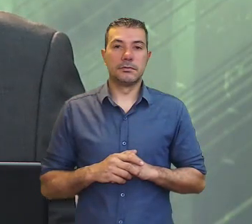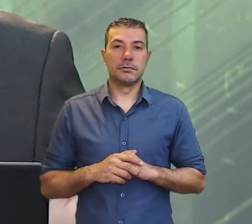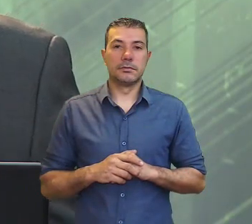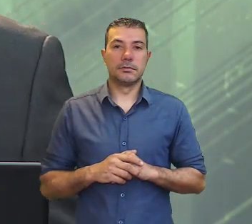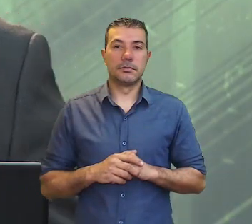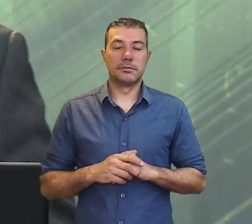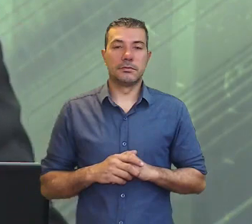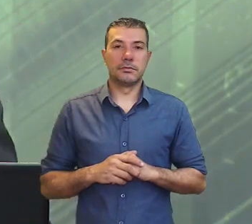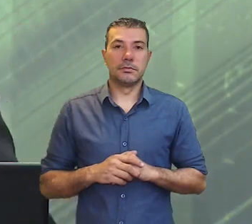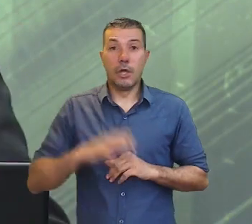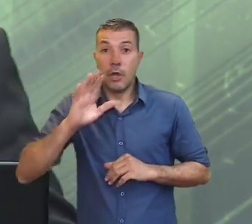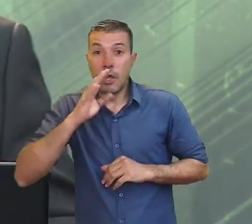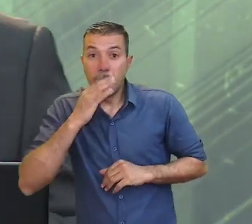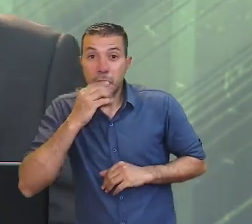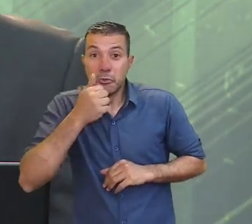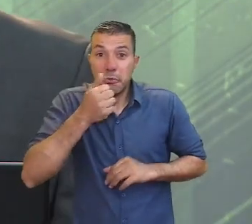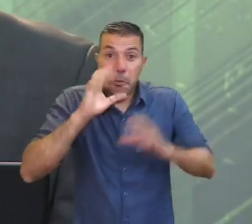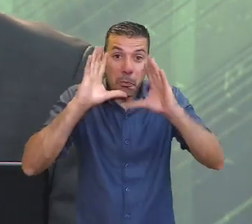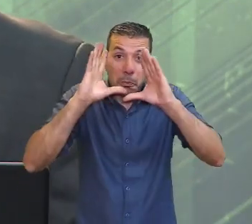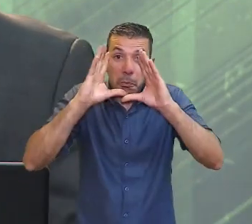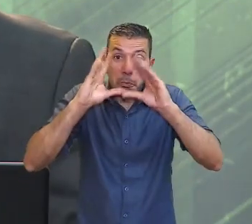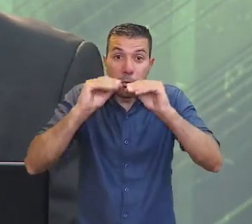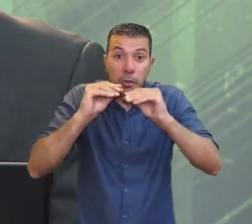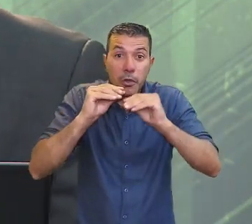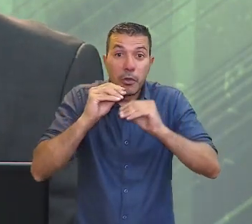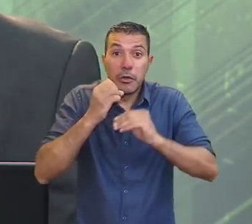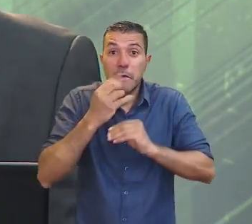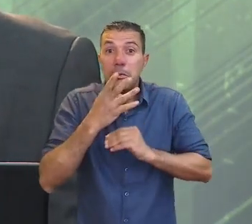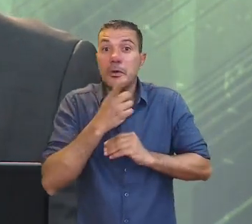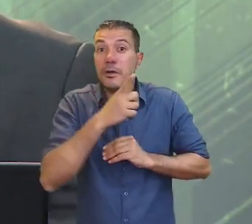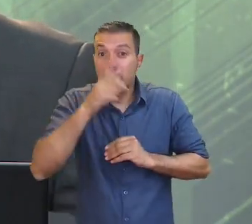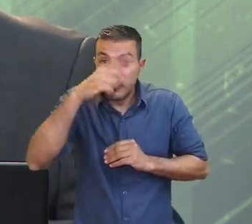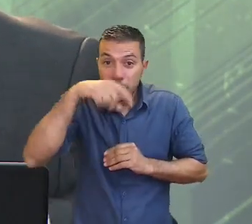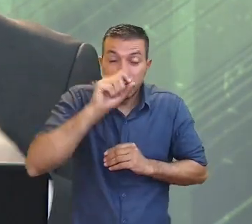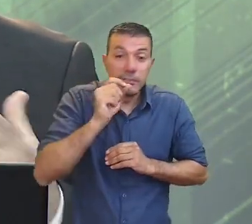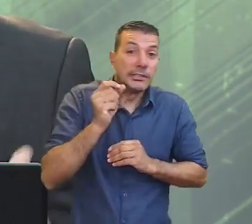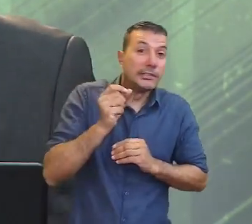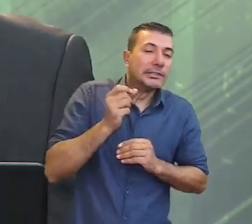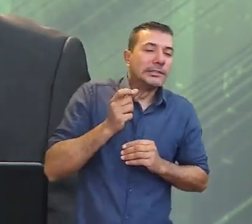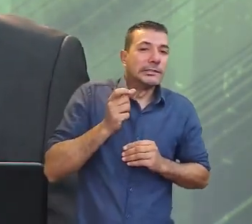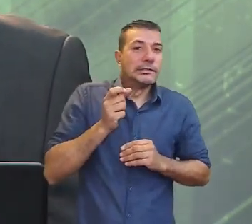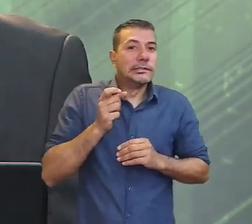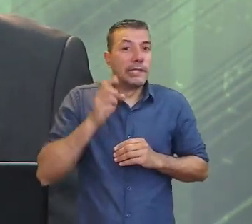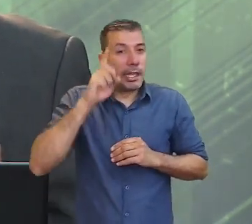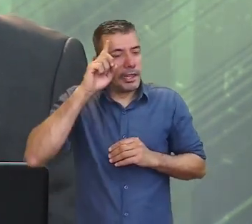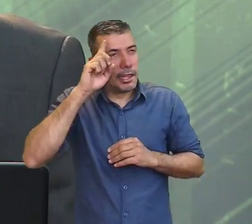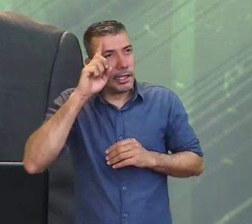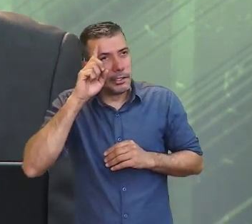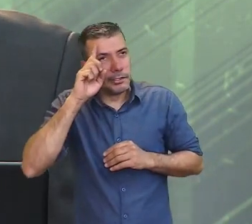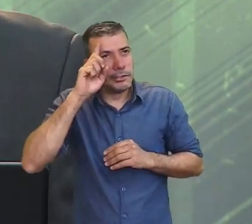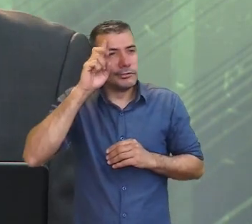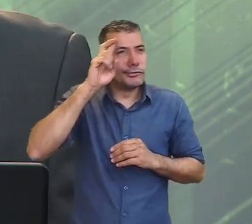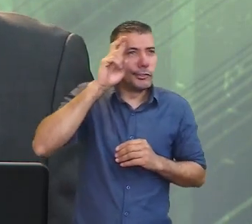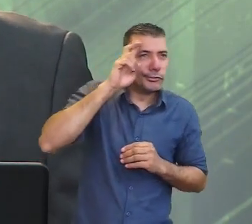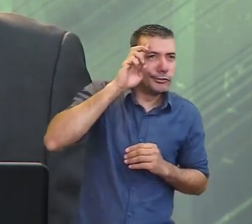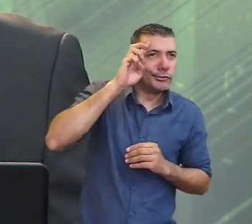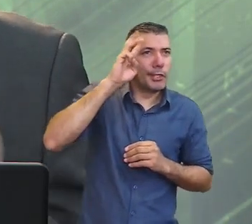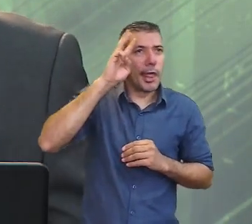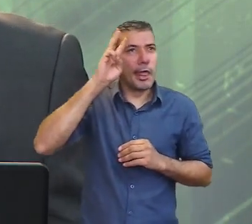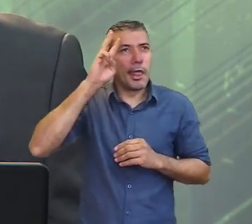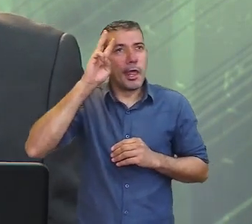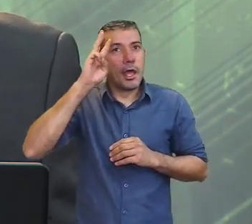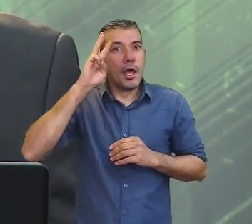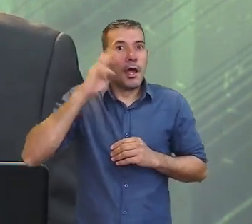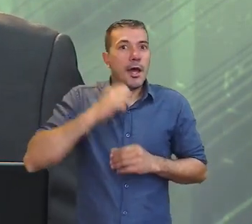Olá, uma boa noite a todos. Confesso para vocês que eu já estava com saudades. Quando vai chegando a segunda e a terça, meu coração já vai apertando, eu